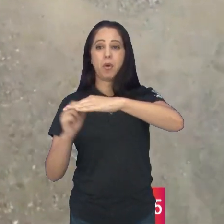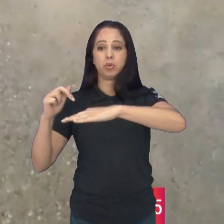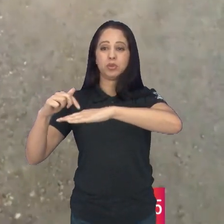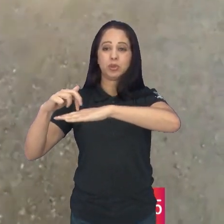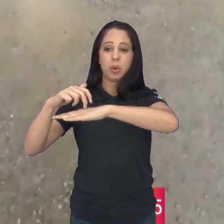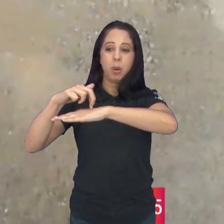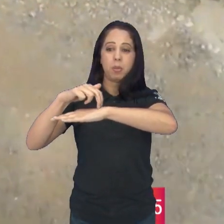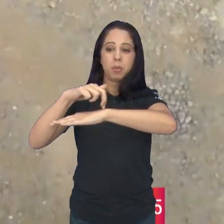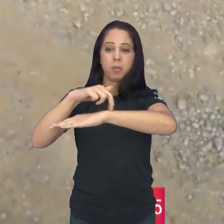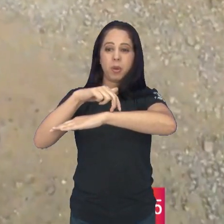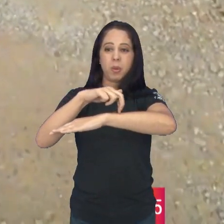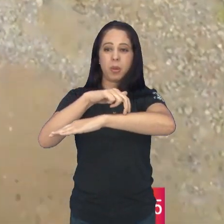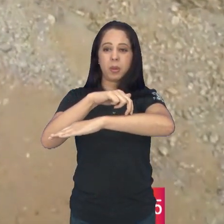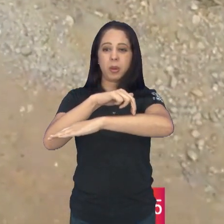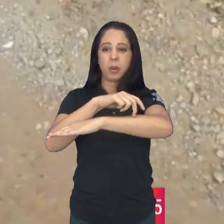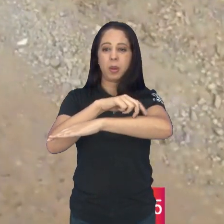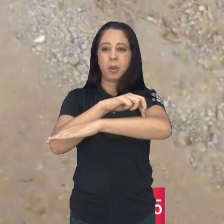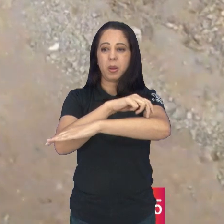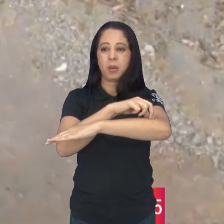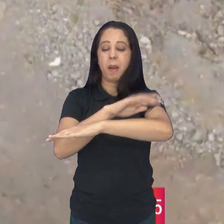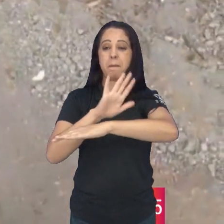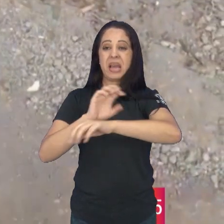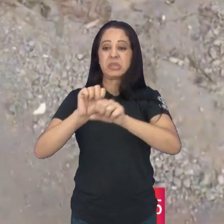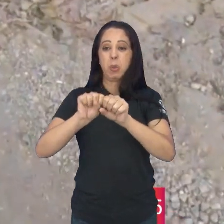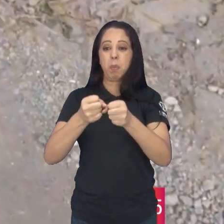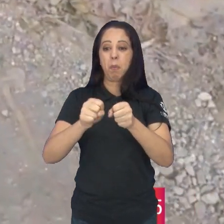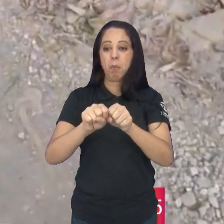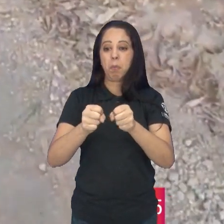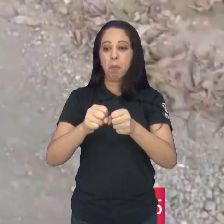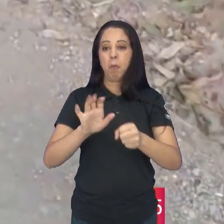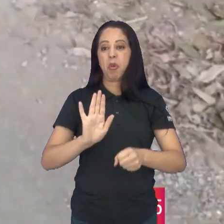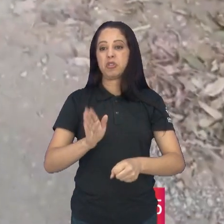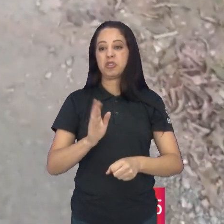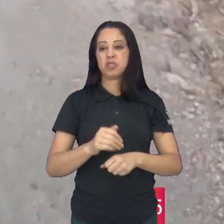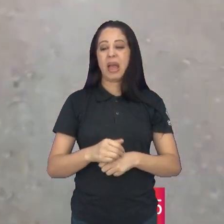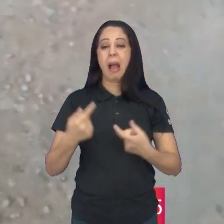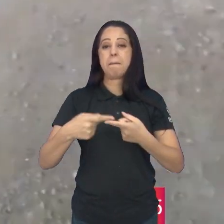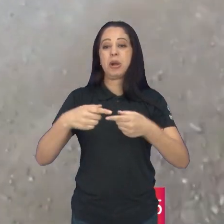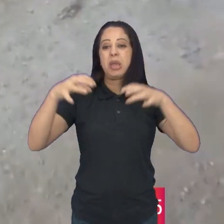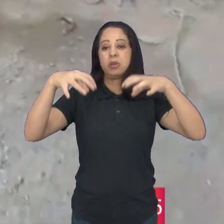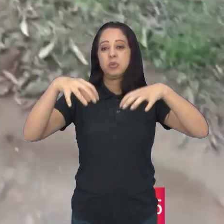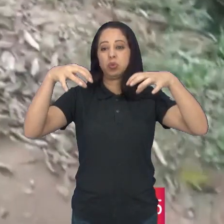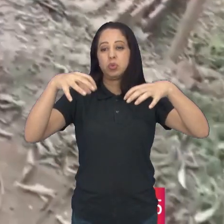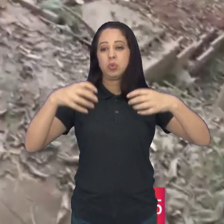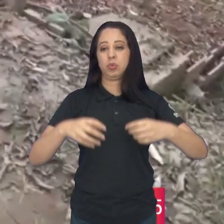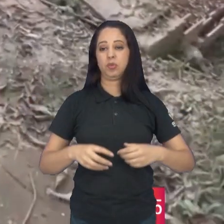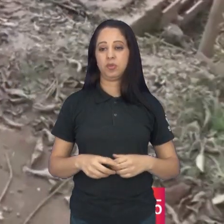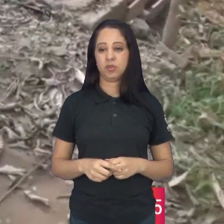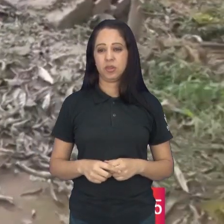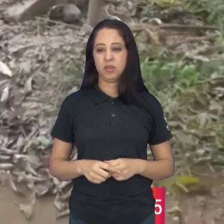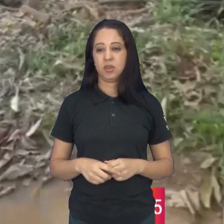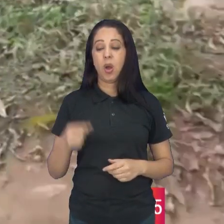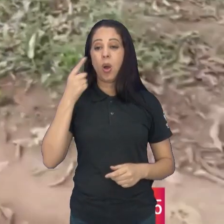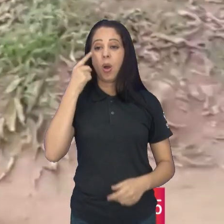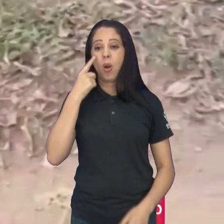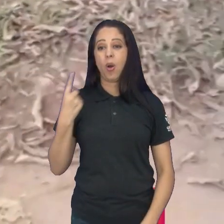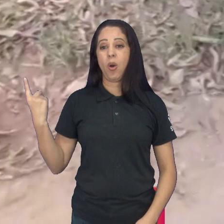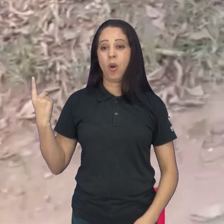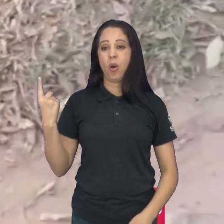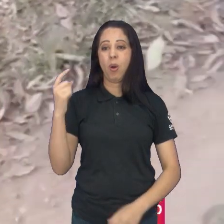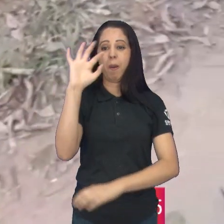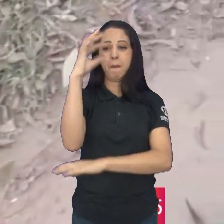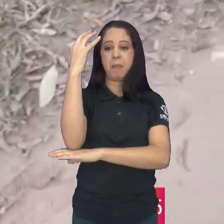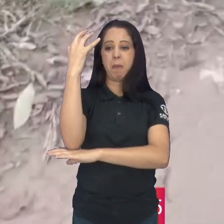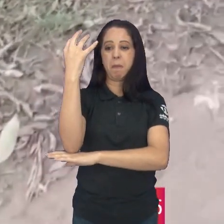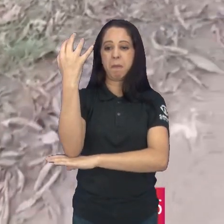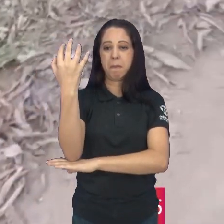tá também, ó, desmoronando por causa da chuva. Ó, o muro caiu.